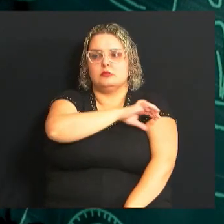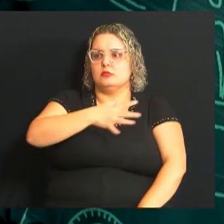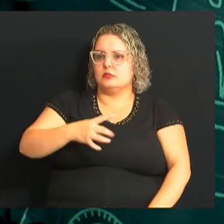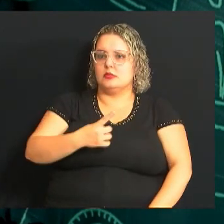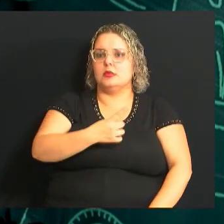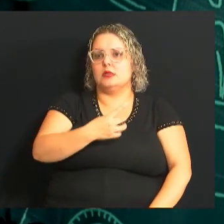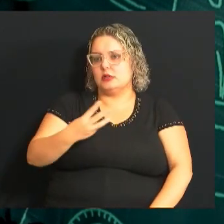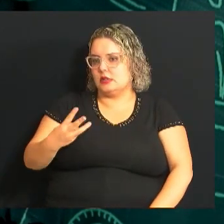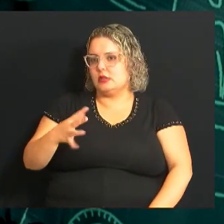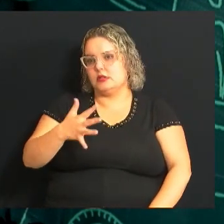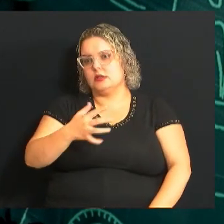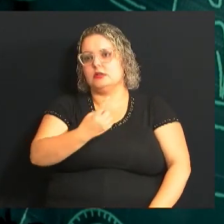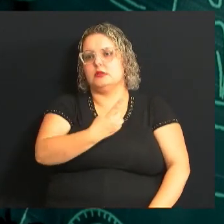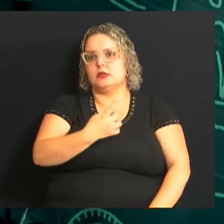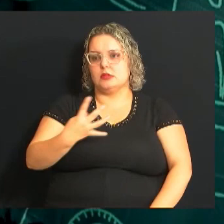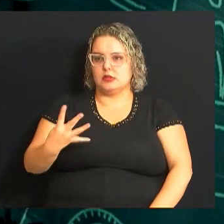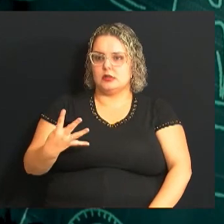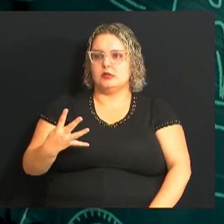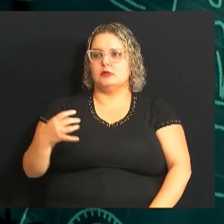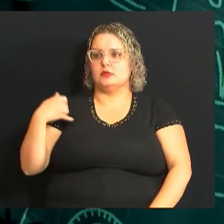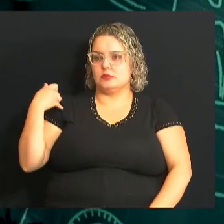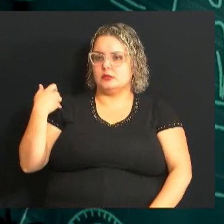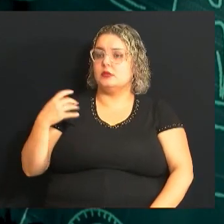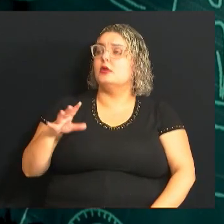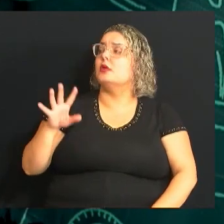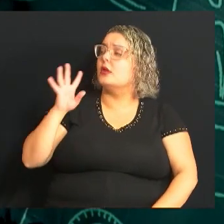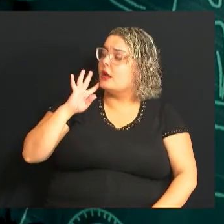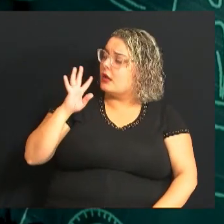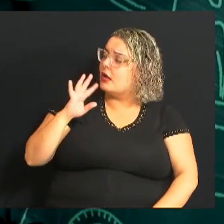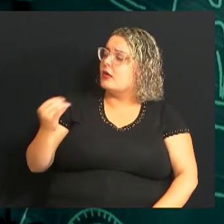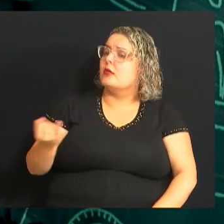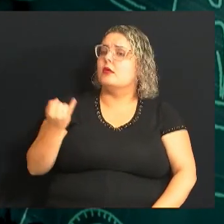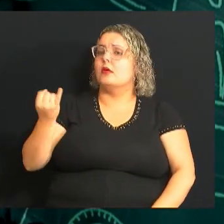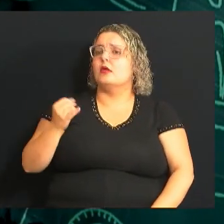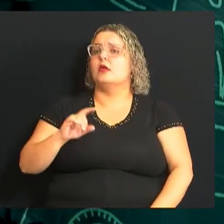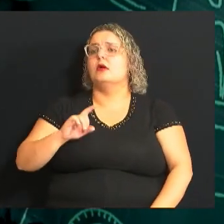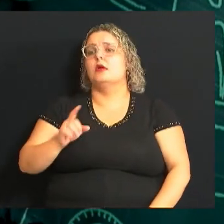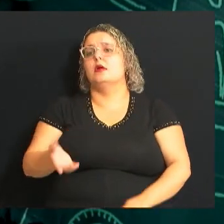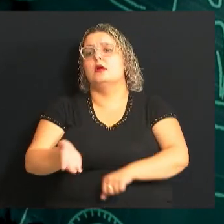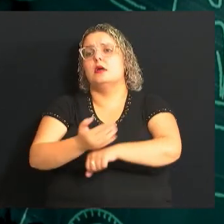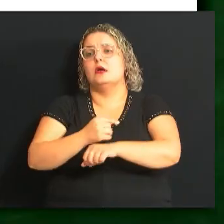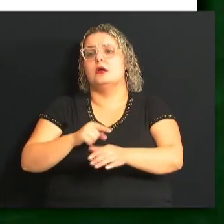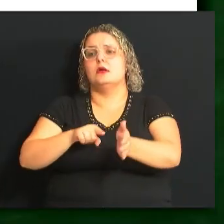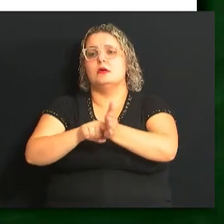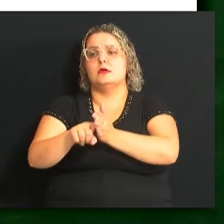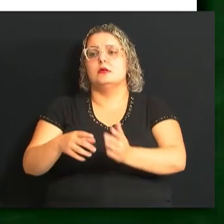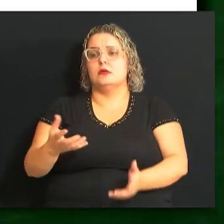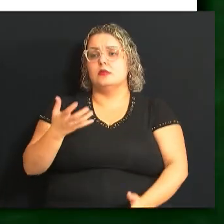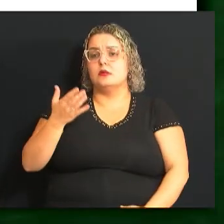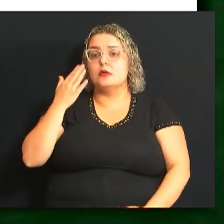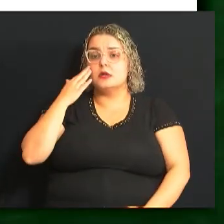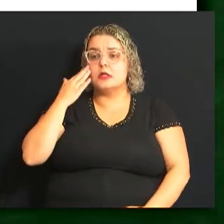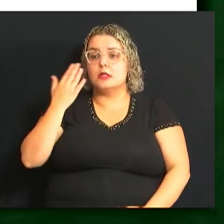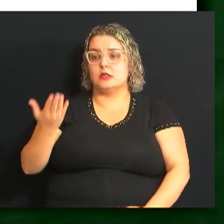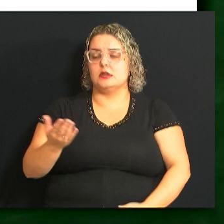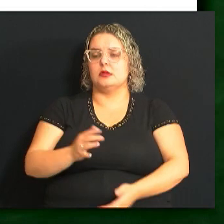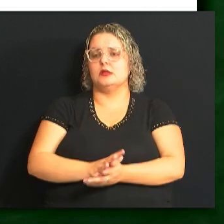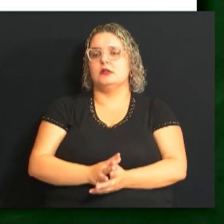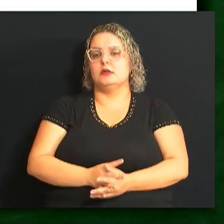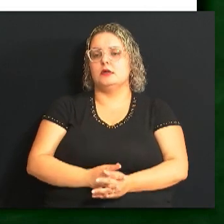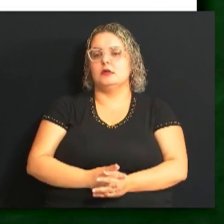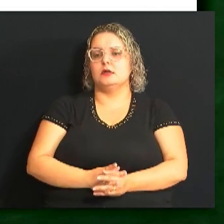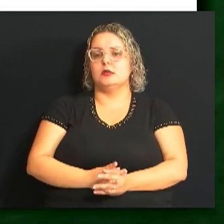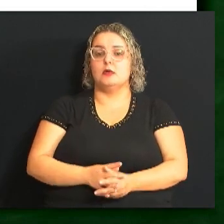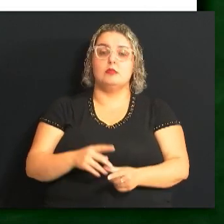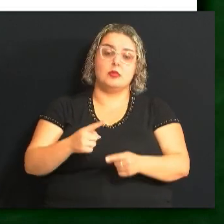14 anos. Legal, nossa, super importante. Antes de eu ir para a próxima pergunta, que eu gostaria de saber, né, por que